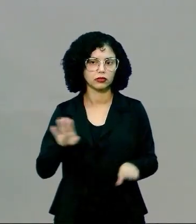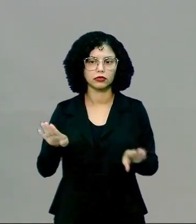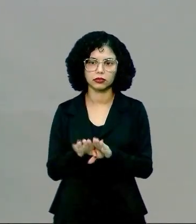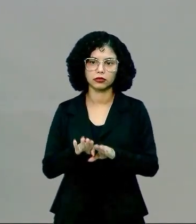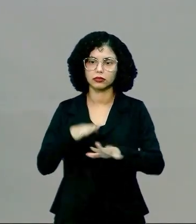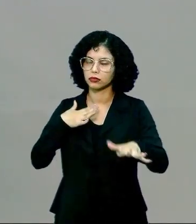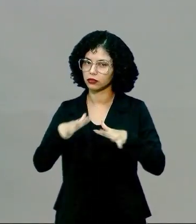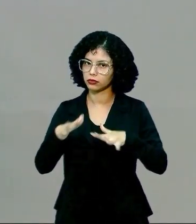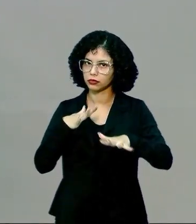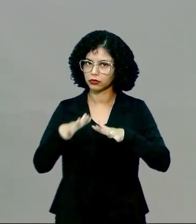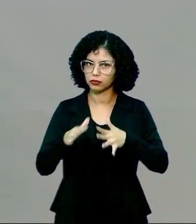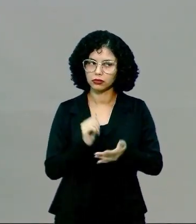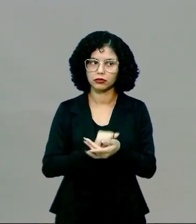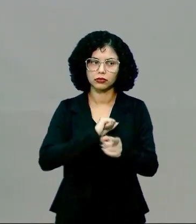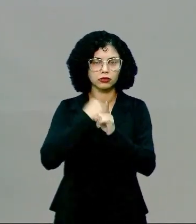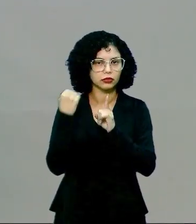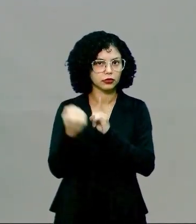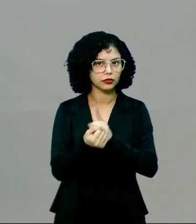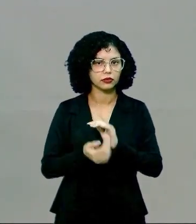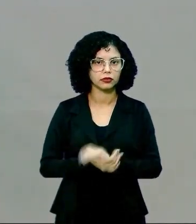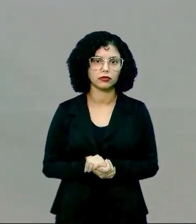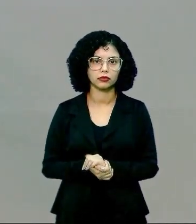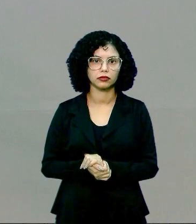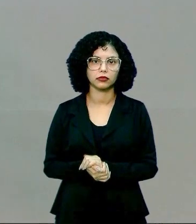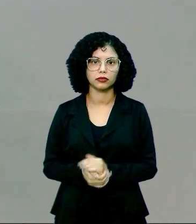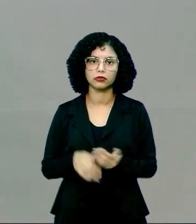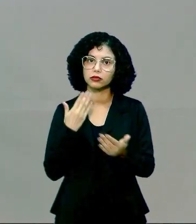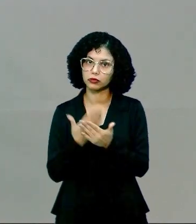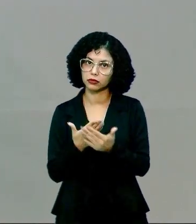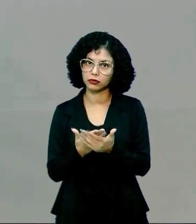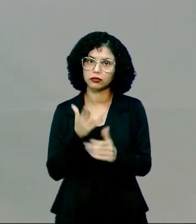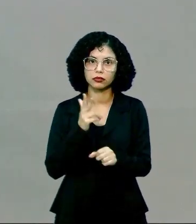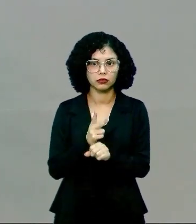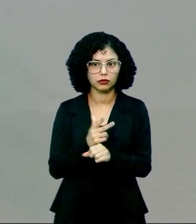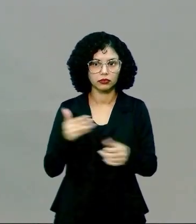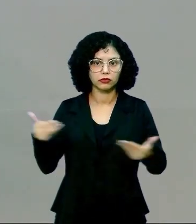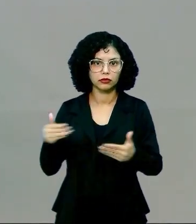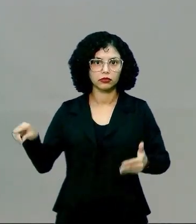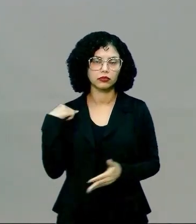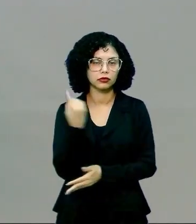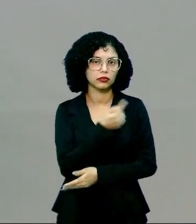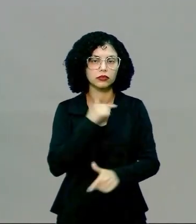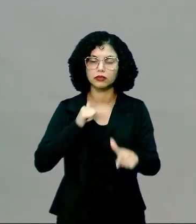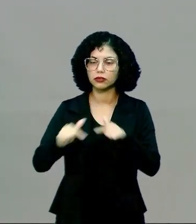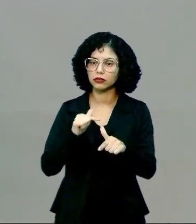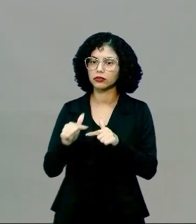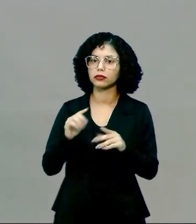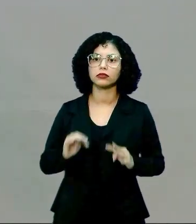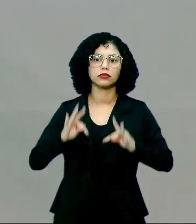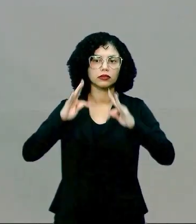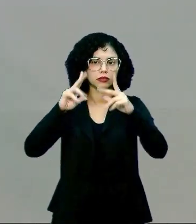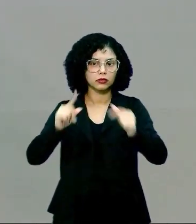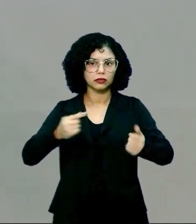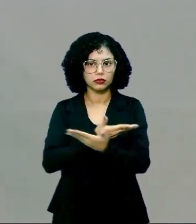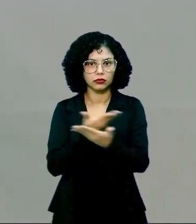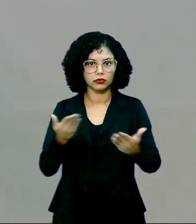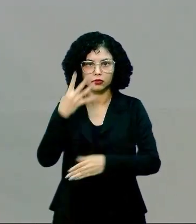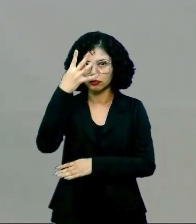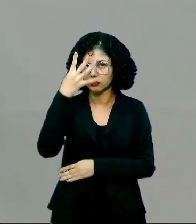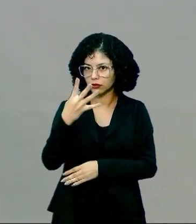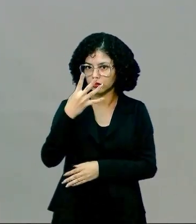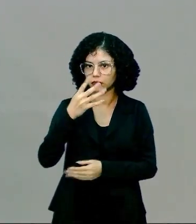os movimentos sociais. Para esta videoaula, eu irei trabalhar com todos vocês